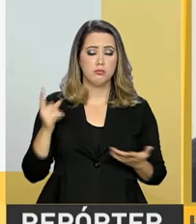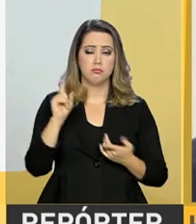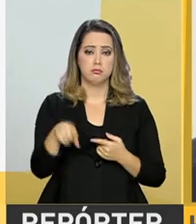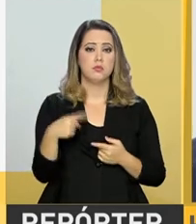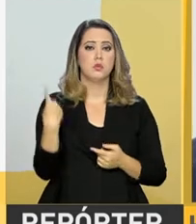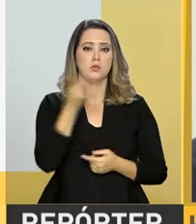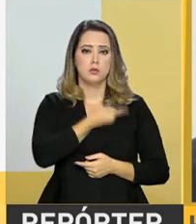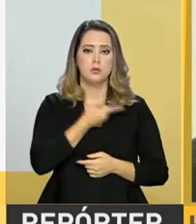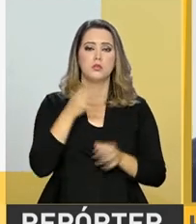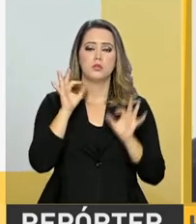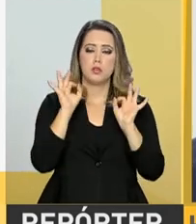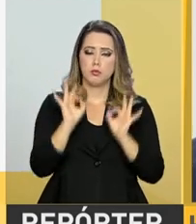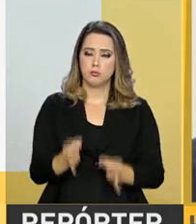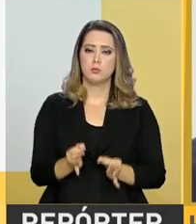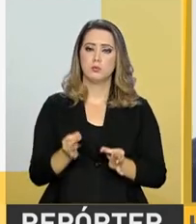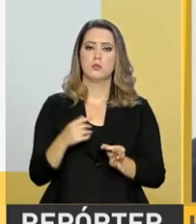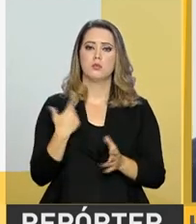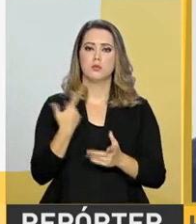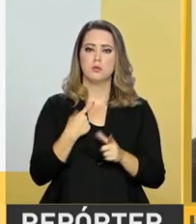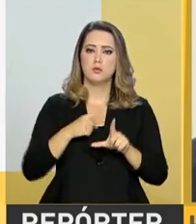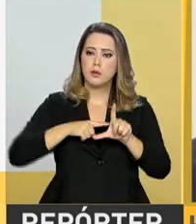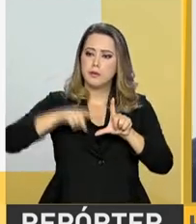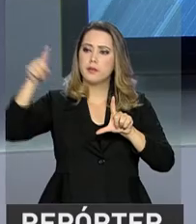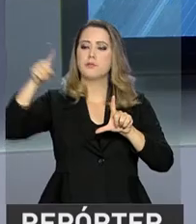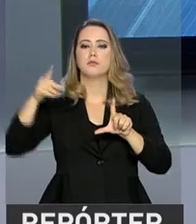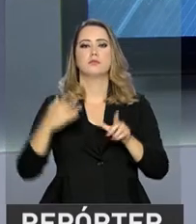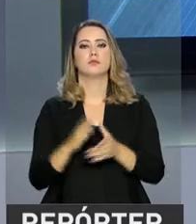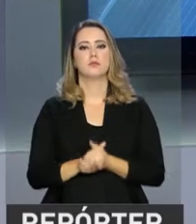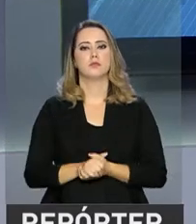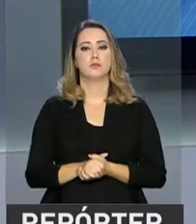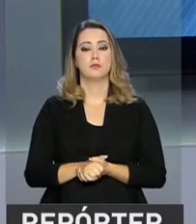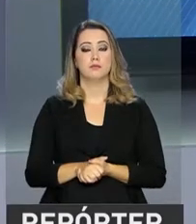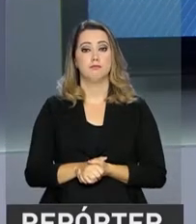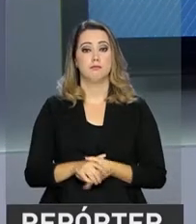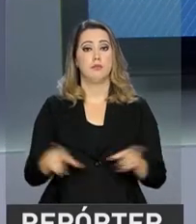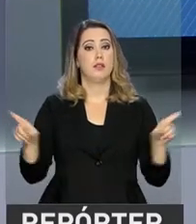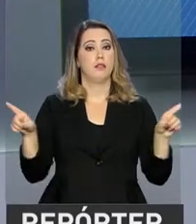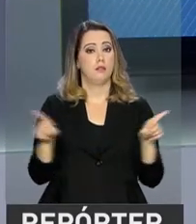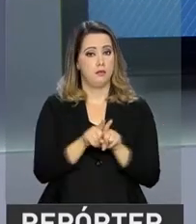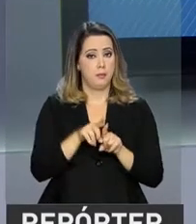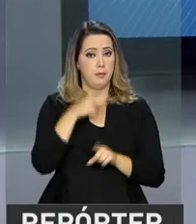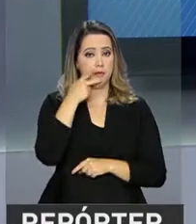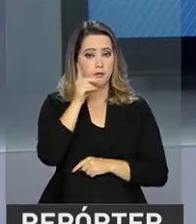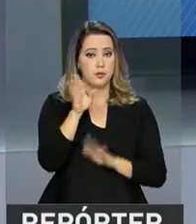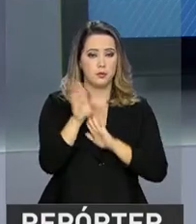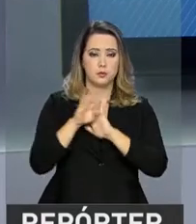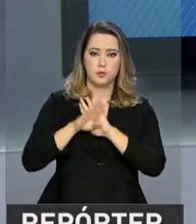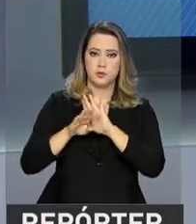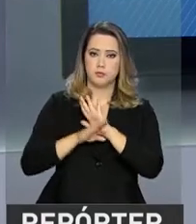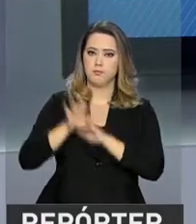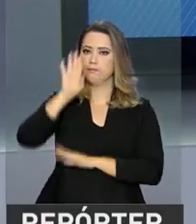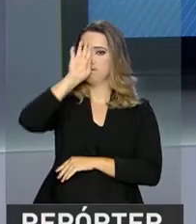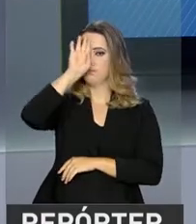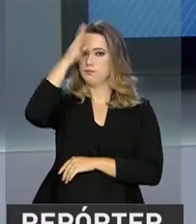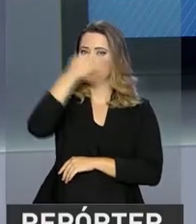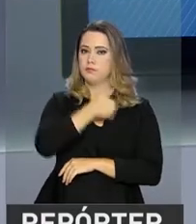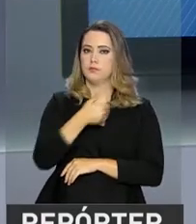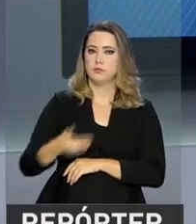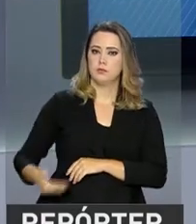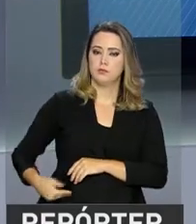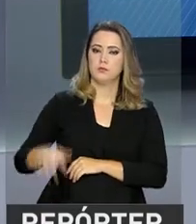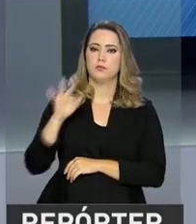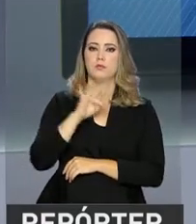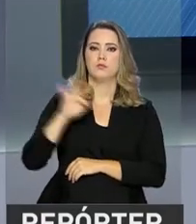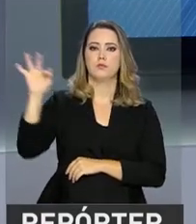fato é que nós estamos, de fato, nós estamos com uma tendência de crescimento. Meirelles também falou sobre os projetos que são prioritários